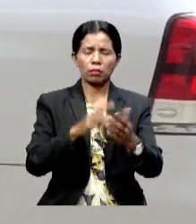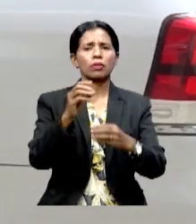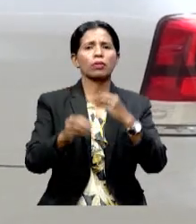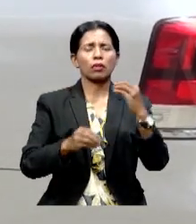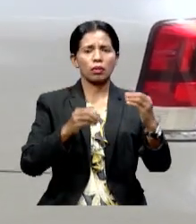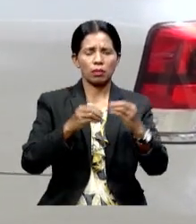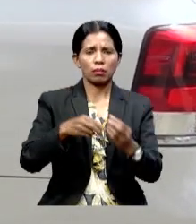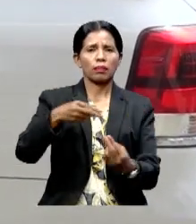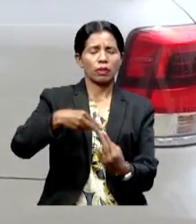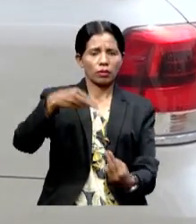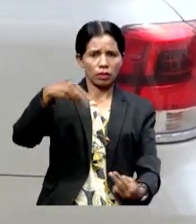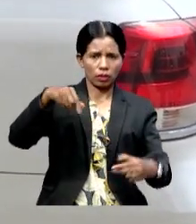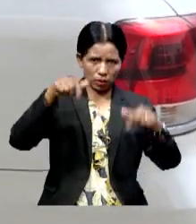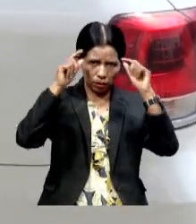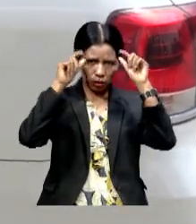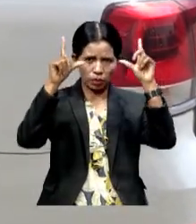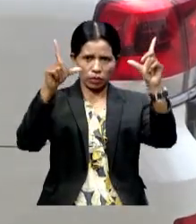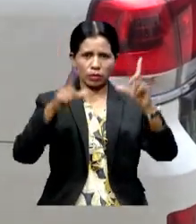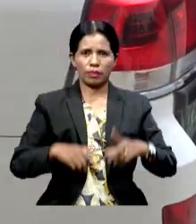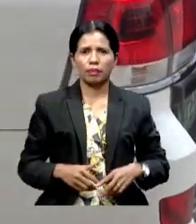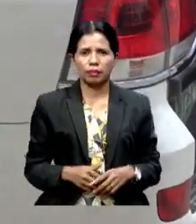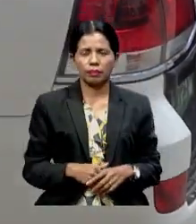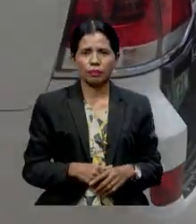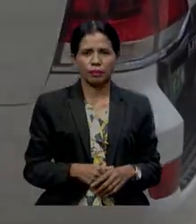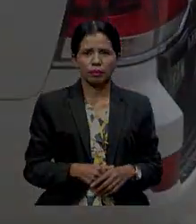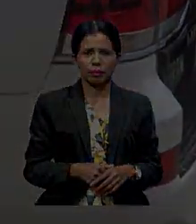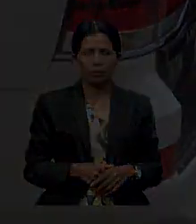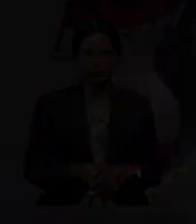com a manutenção e a Timor. Celina Lopes, Agustino da Costa, GMN.